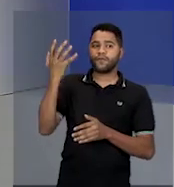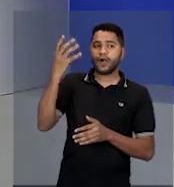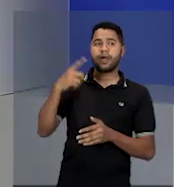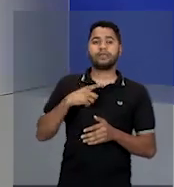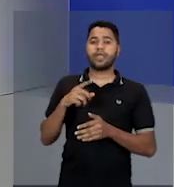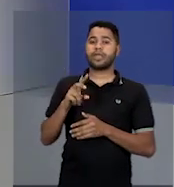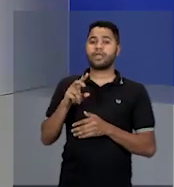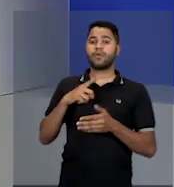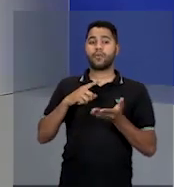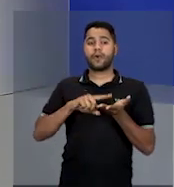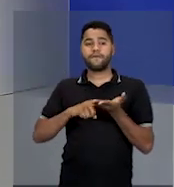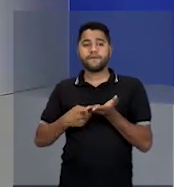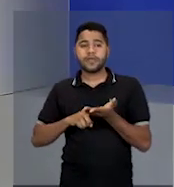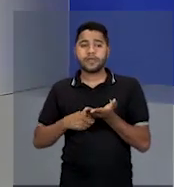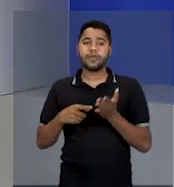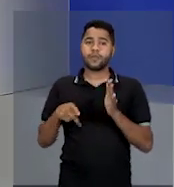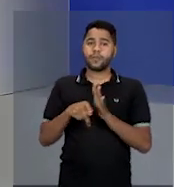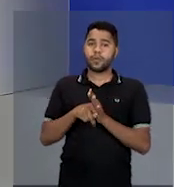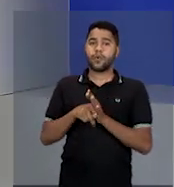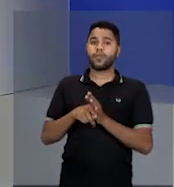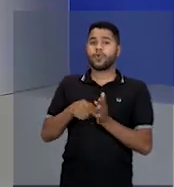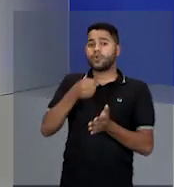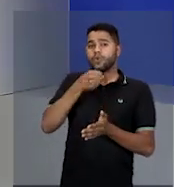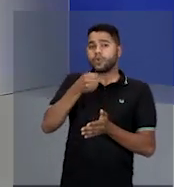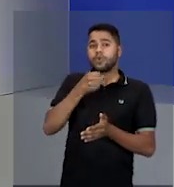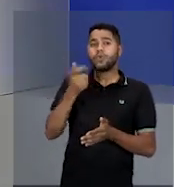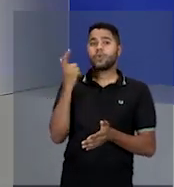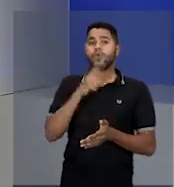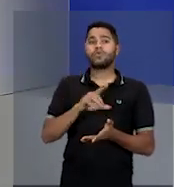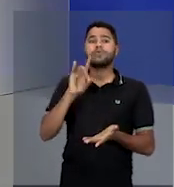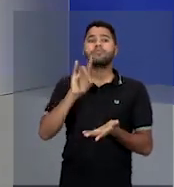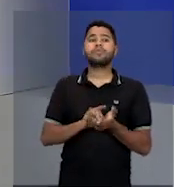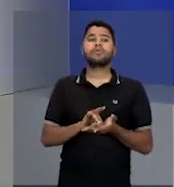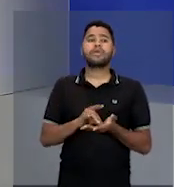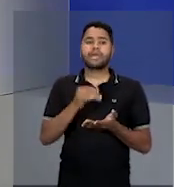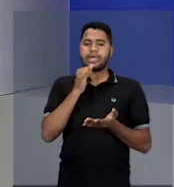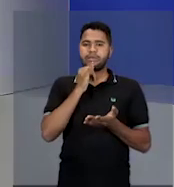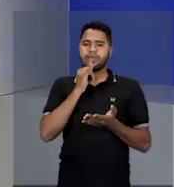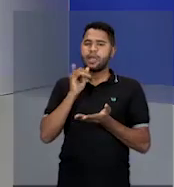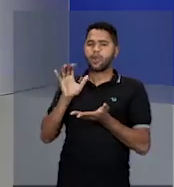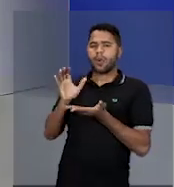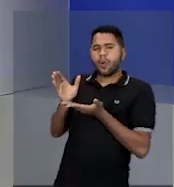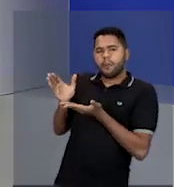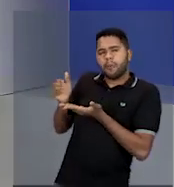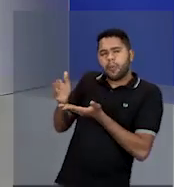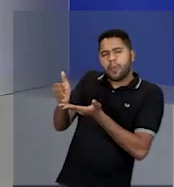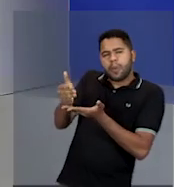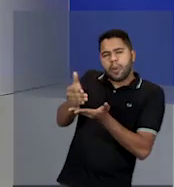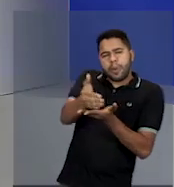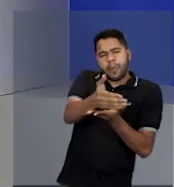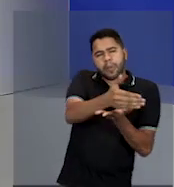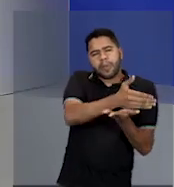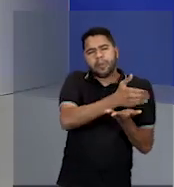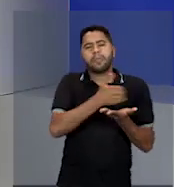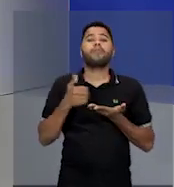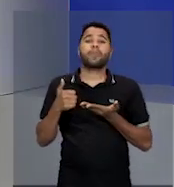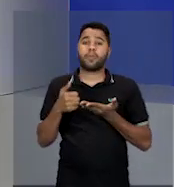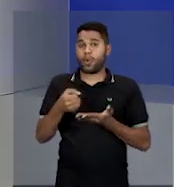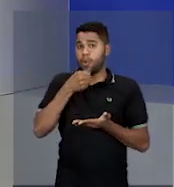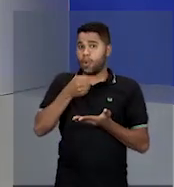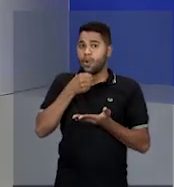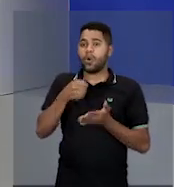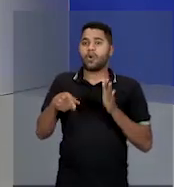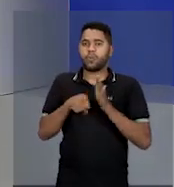versão. E a posição do jornalista é conseguir, na verdade, fazer um compilado de todas essas versões, porque o jornalista é um